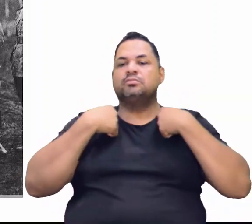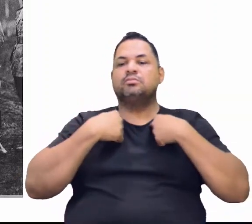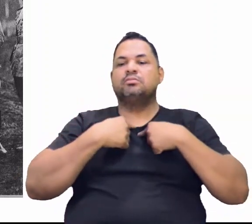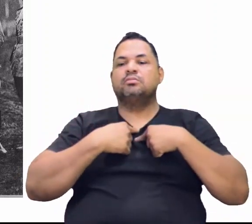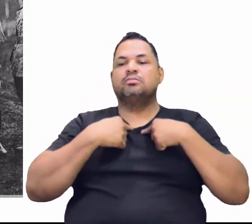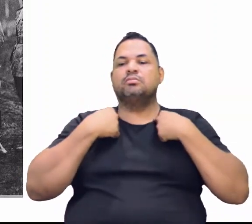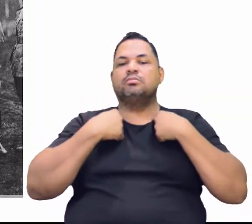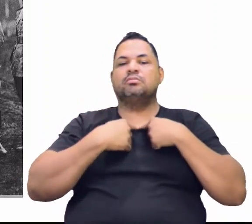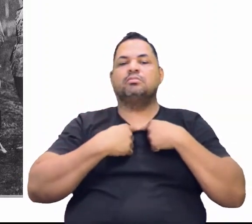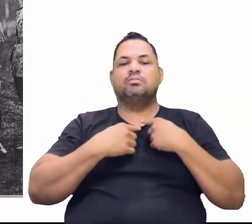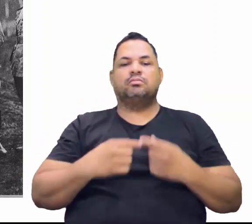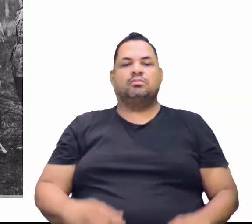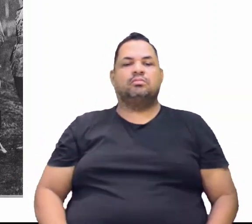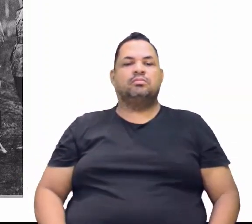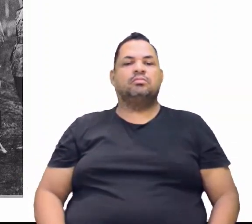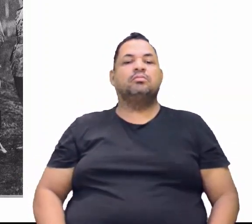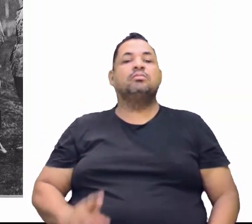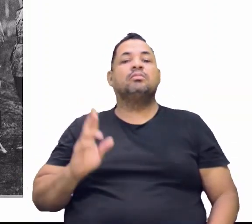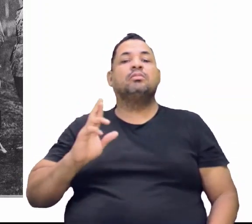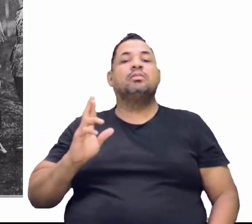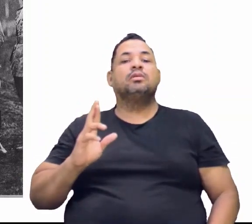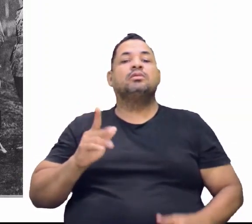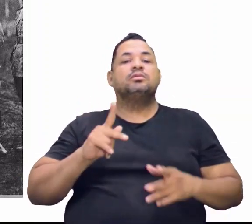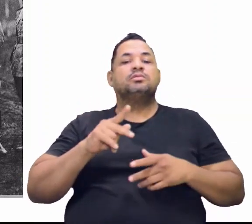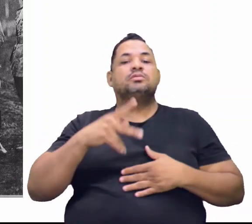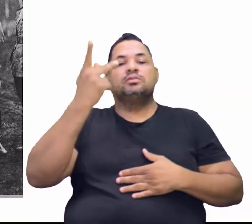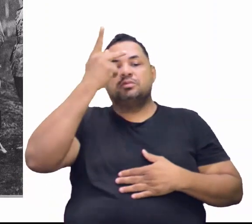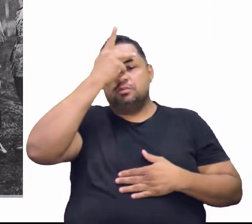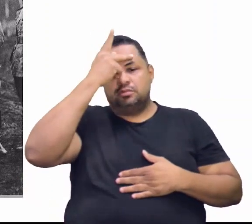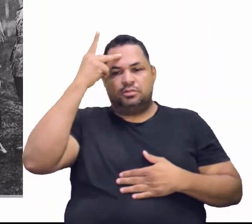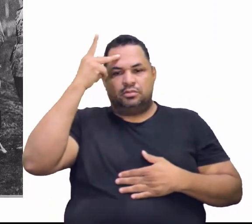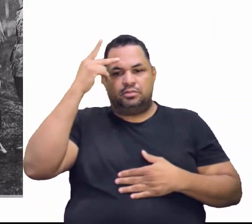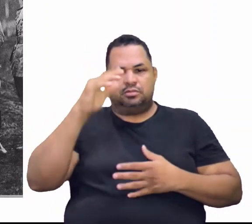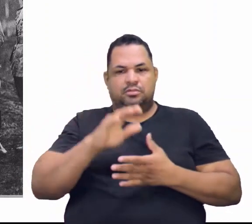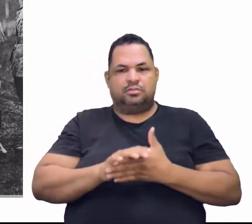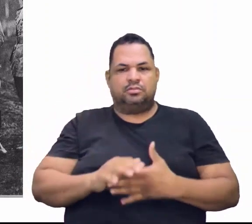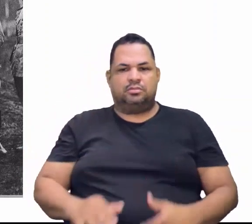E esses caras, professor, quem são? É o